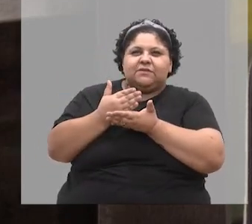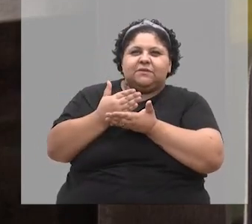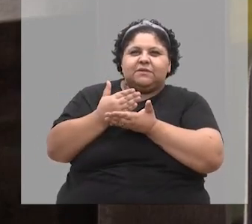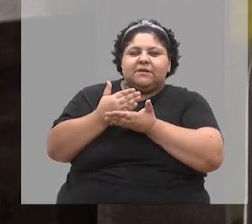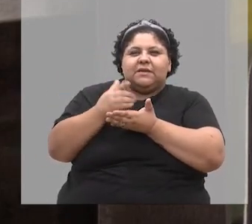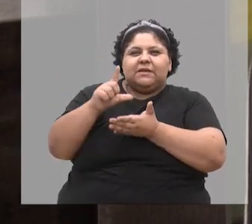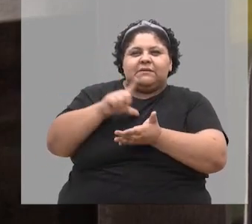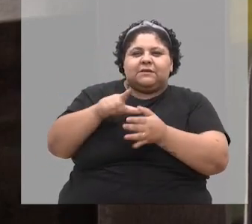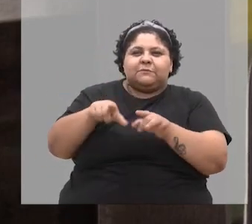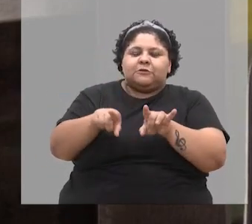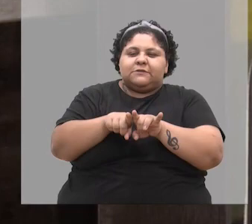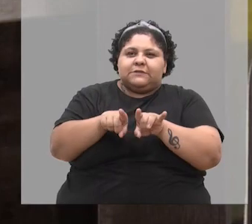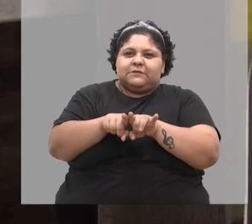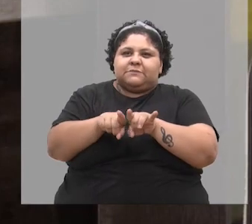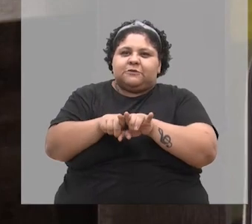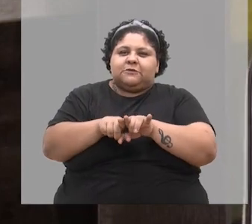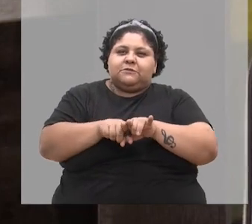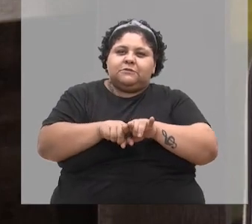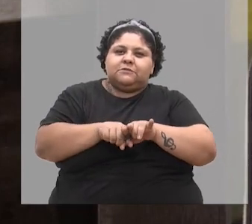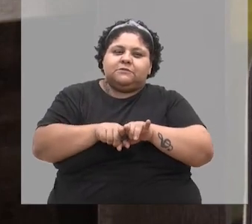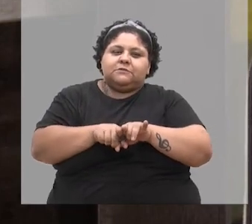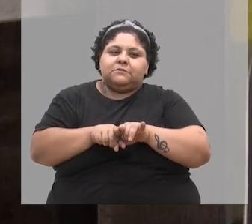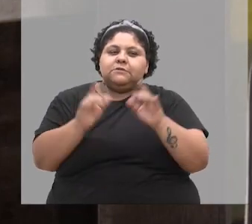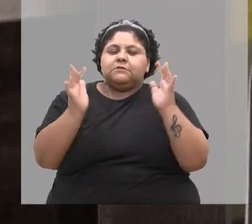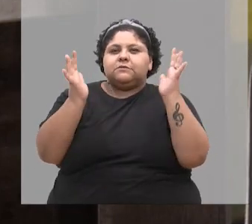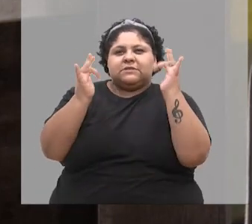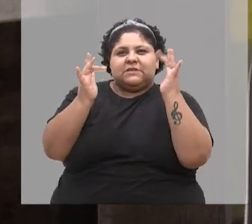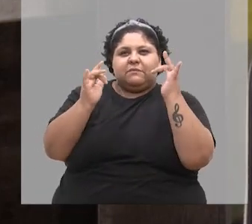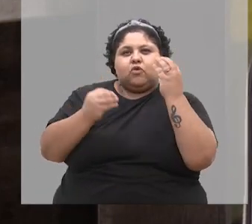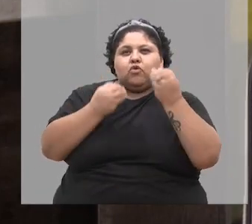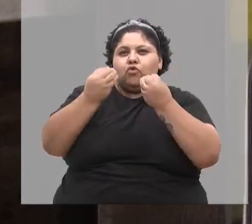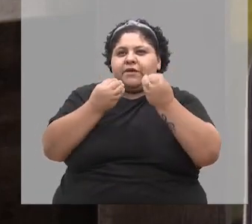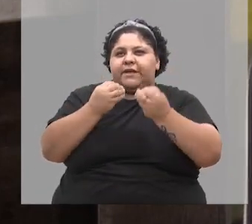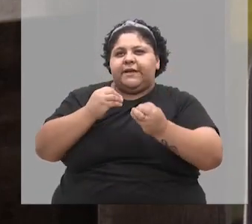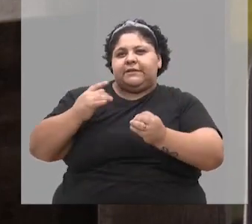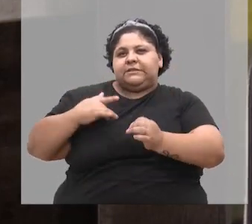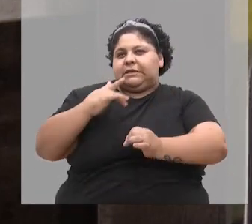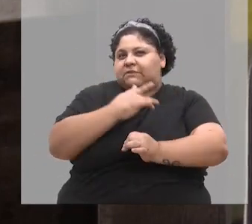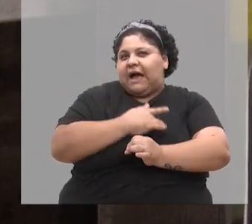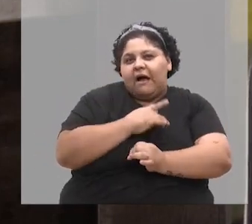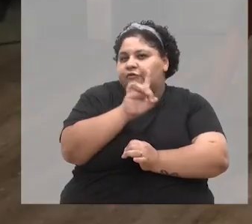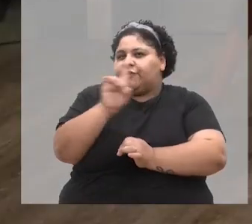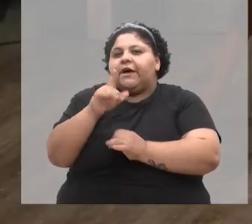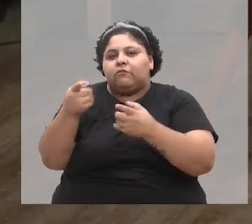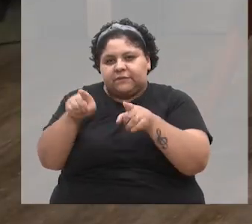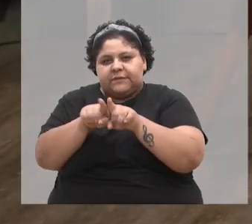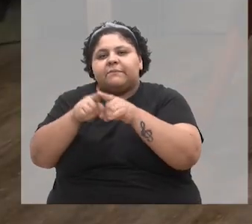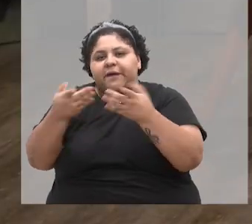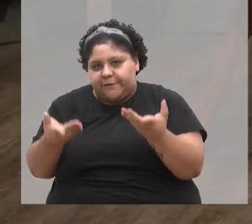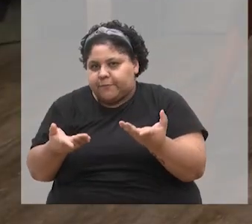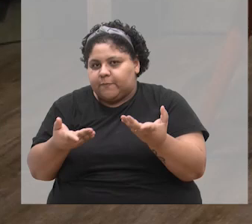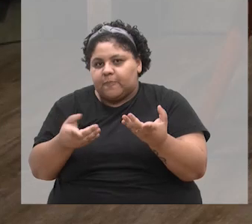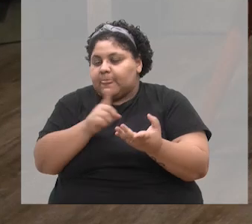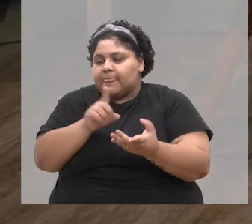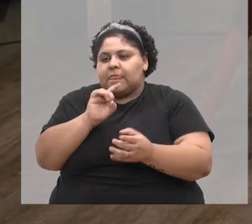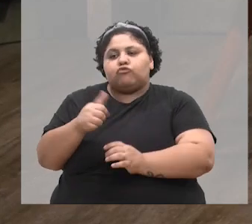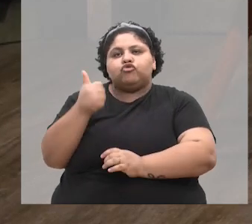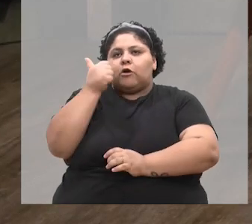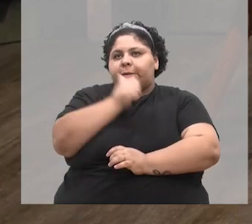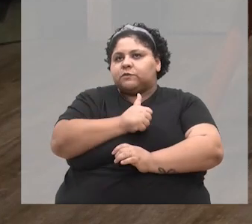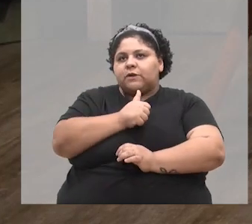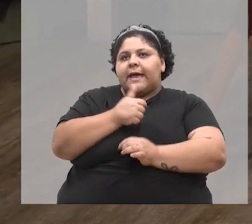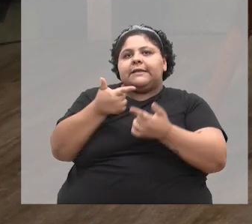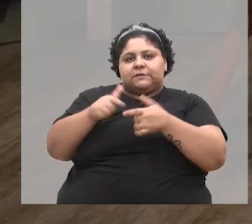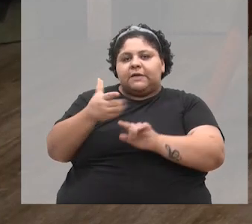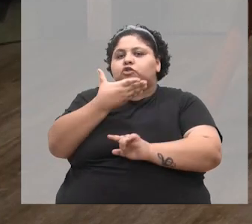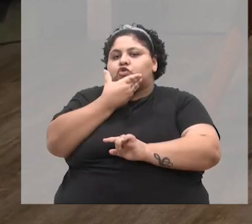começando, né, a ter um relacionamento, que elas consigam entender o que é saudável e o que não é. Exato, e não só as próprias mulheres, mas